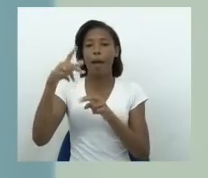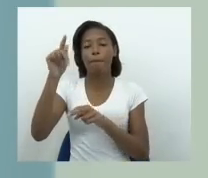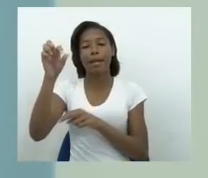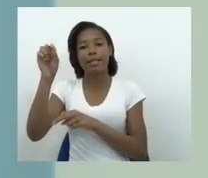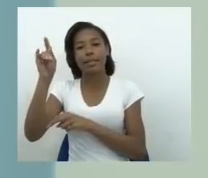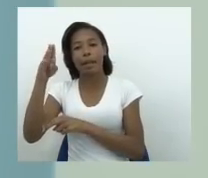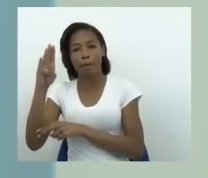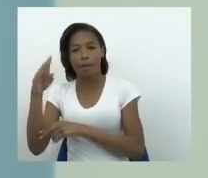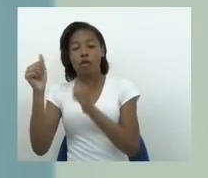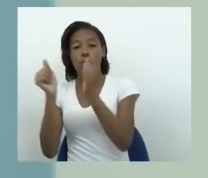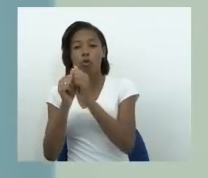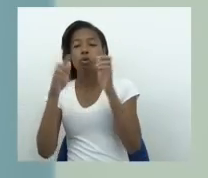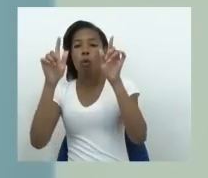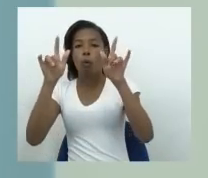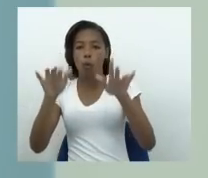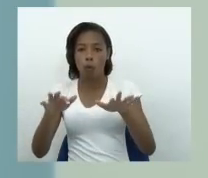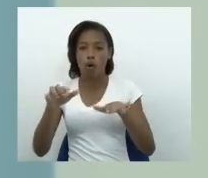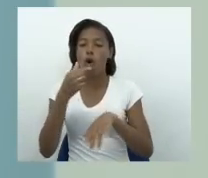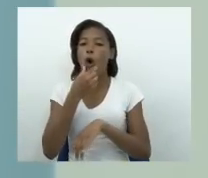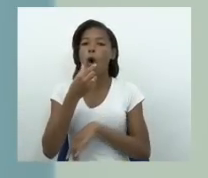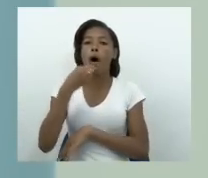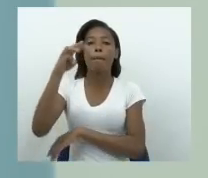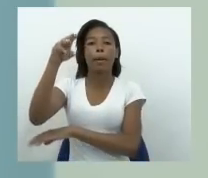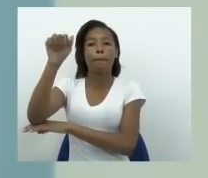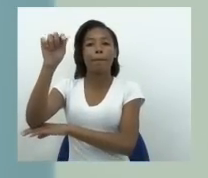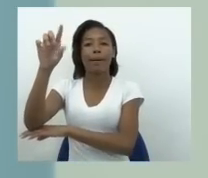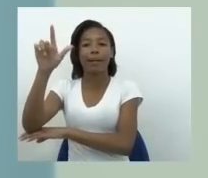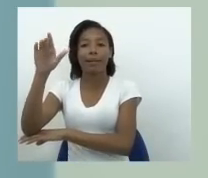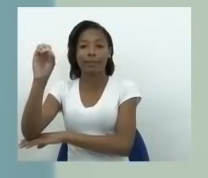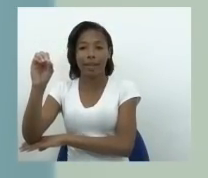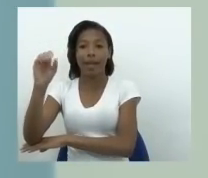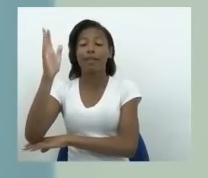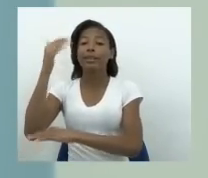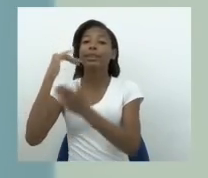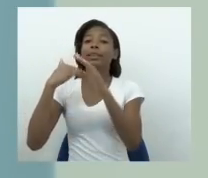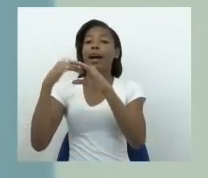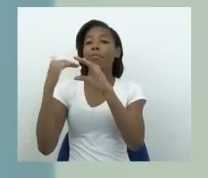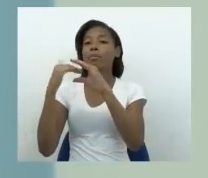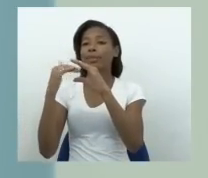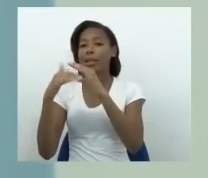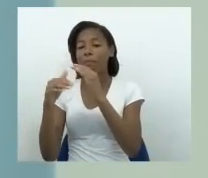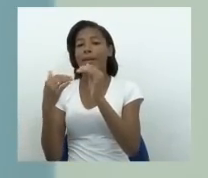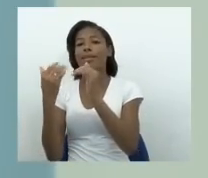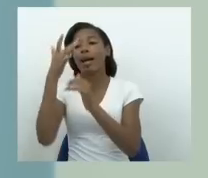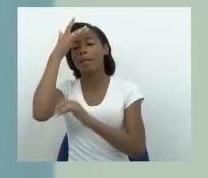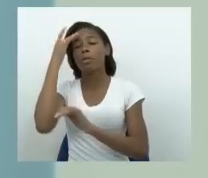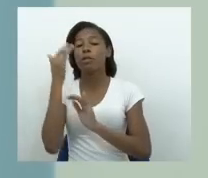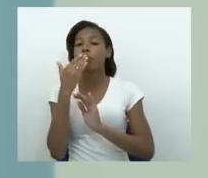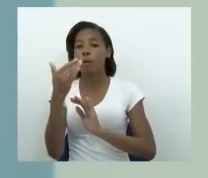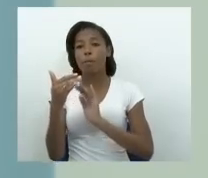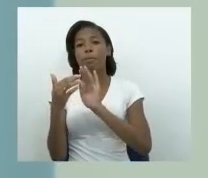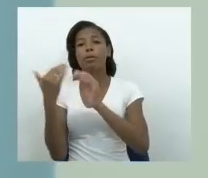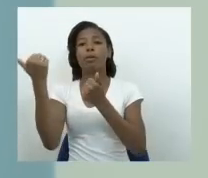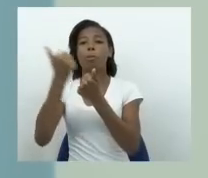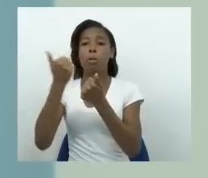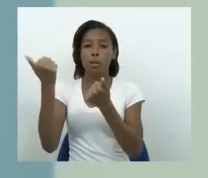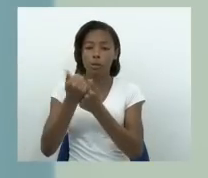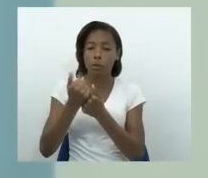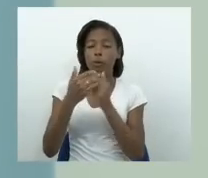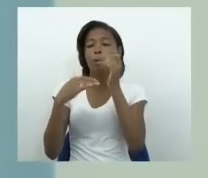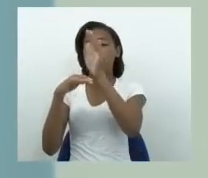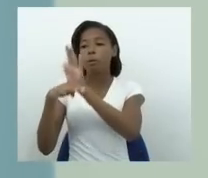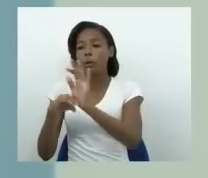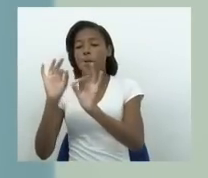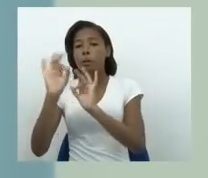coligação Juntos por Guarulhos, Martelo, que apesar de ter mandado os assessores aqui para a reunião e ter participado de todas as etapas